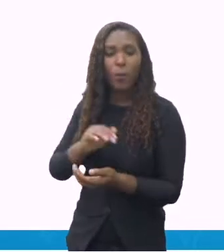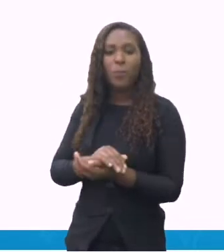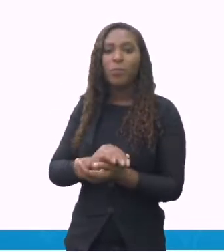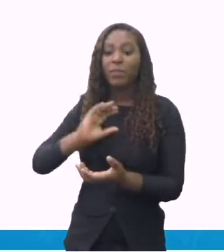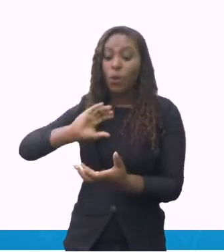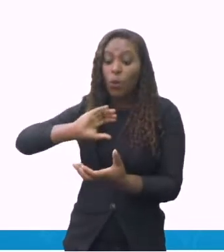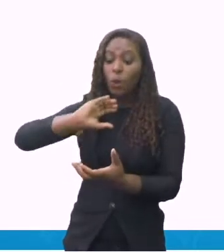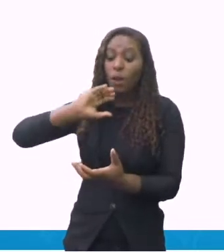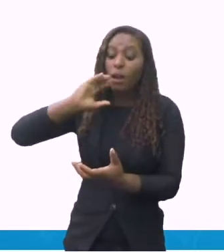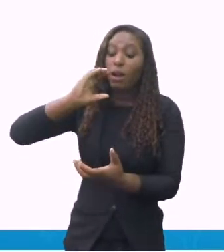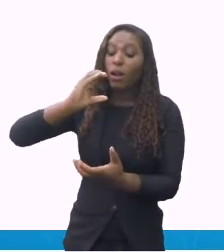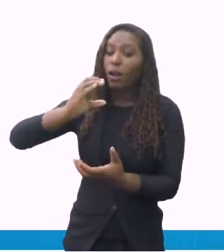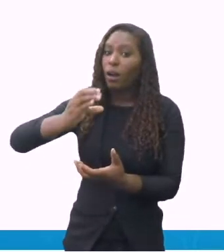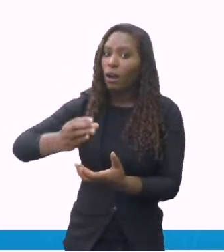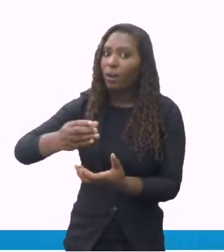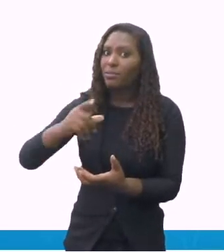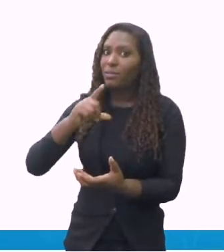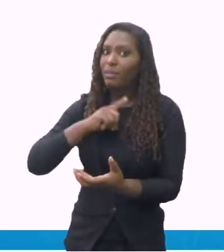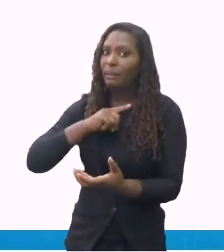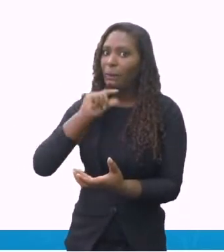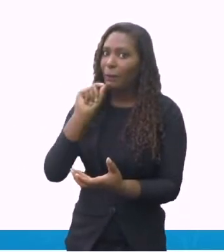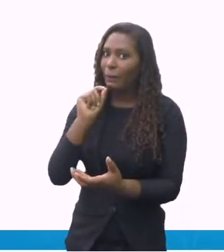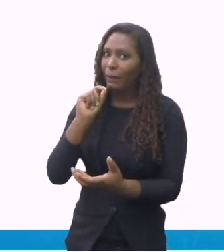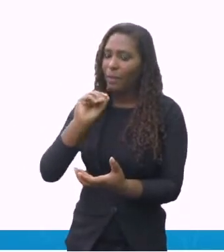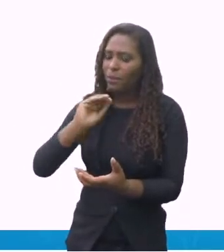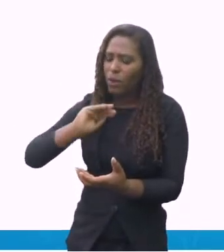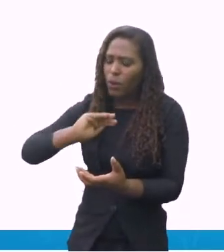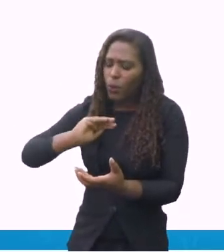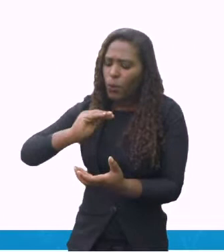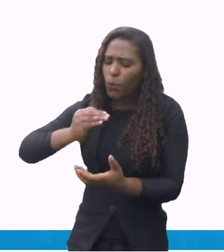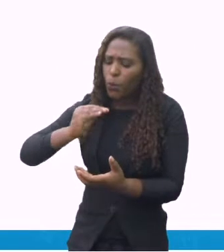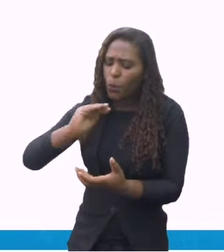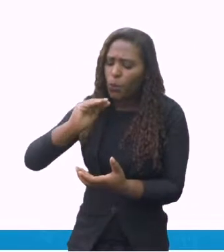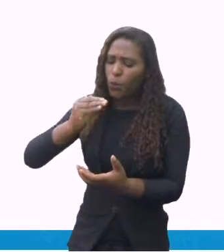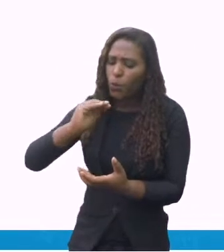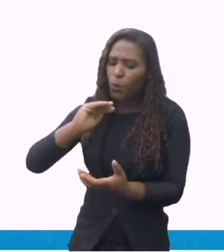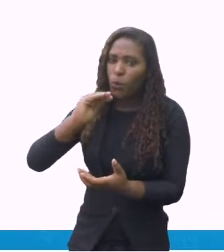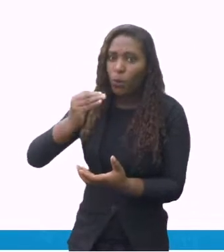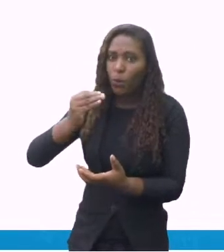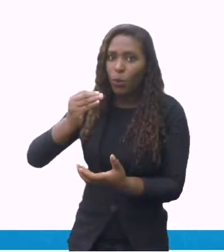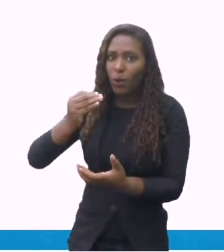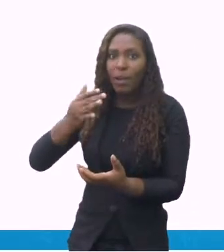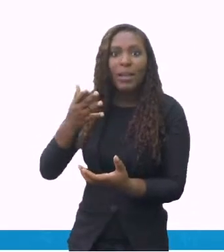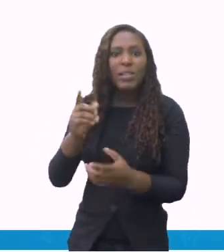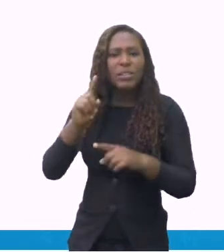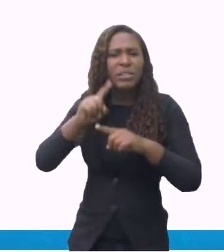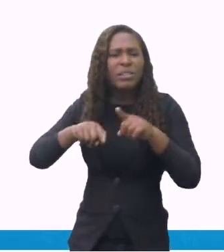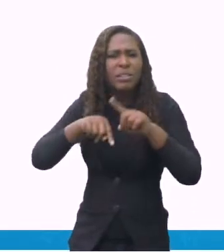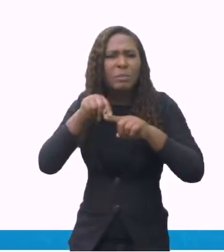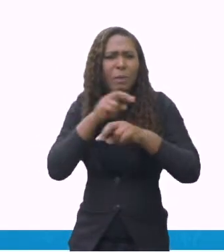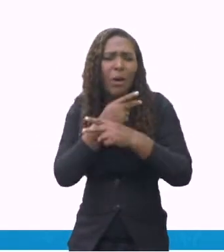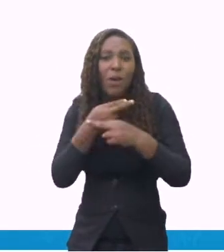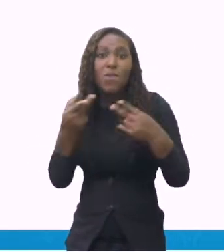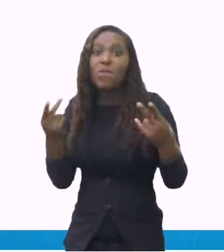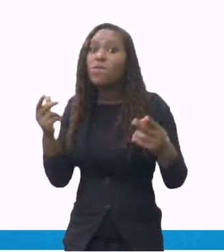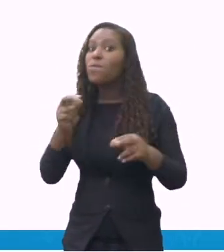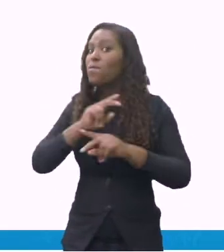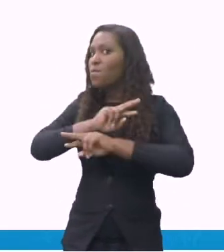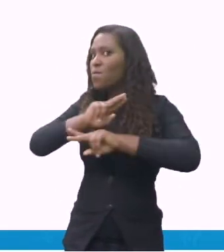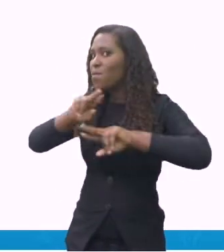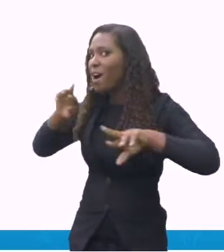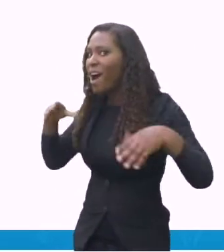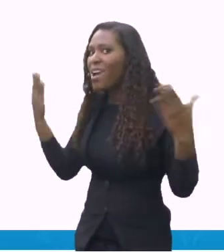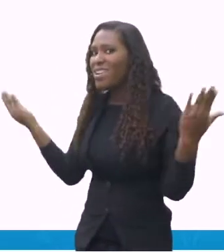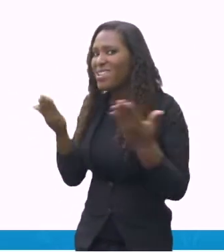várias camadas constituídas de diversos materiais e nós falaremos hoje